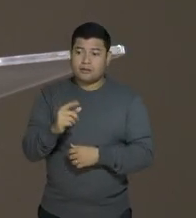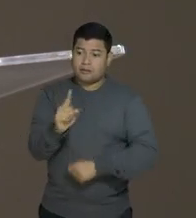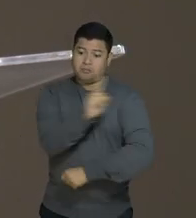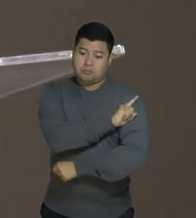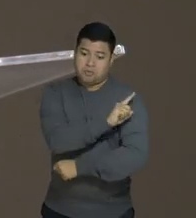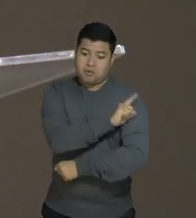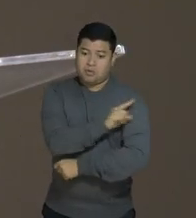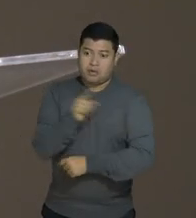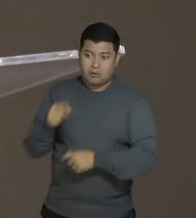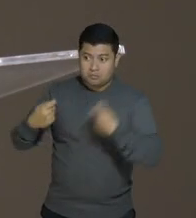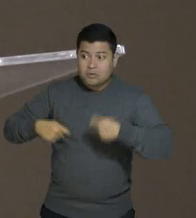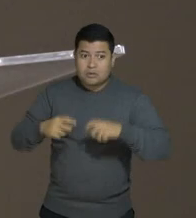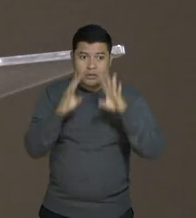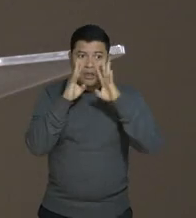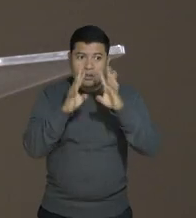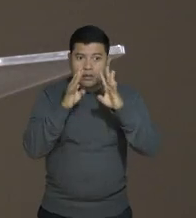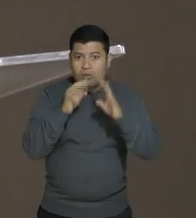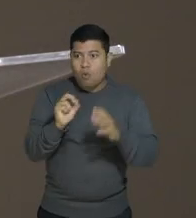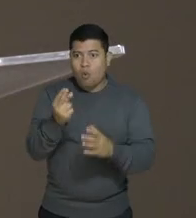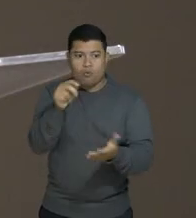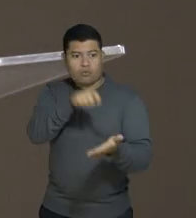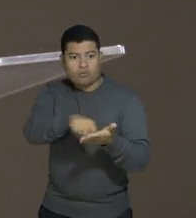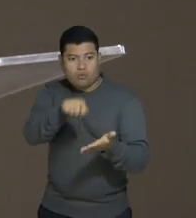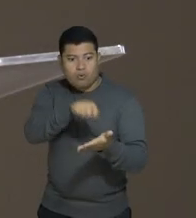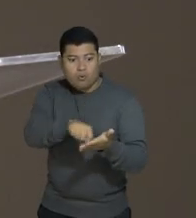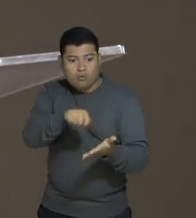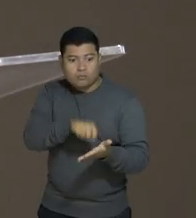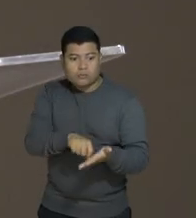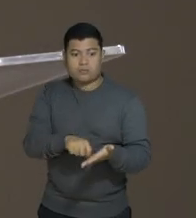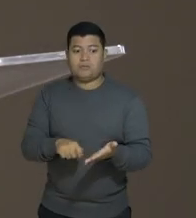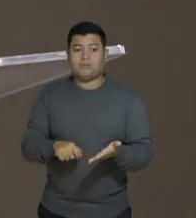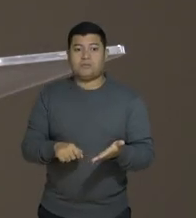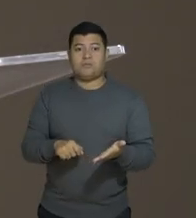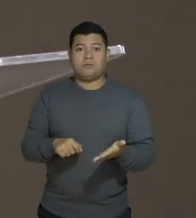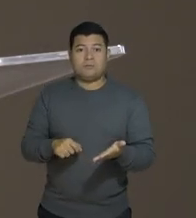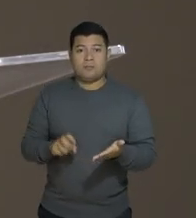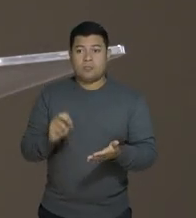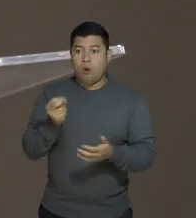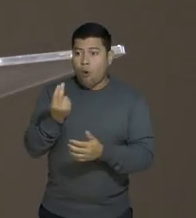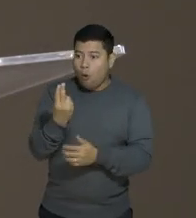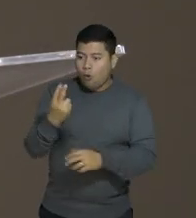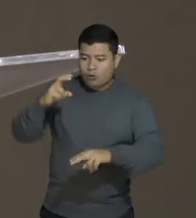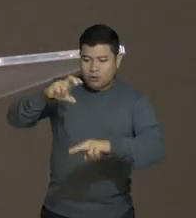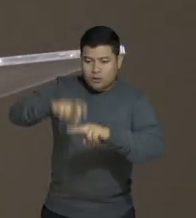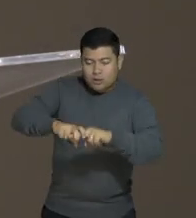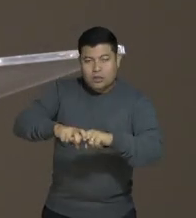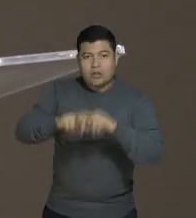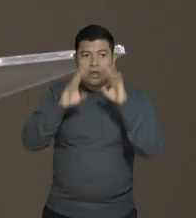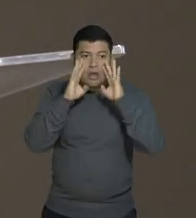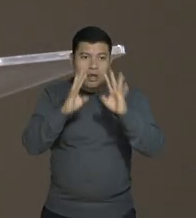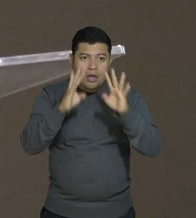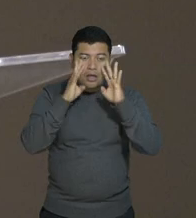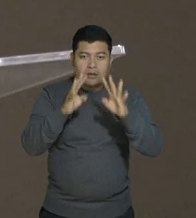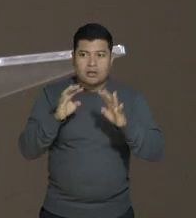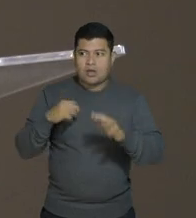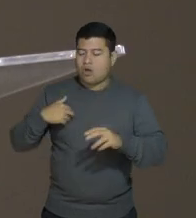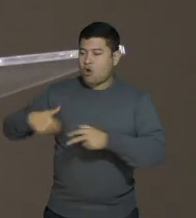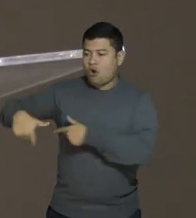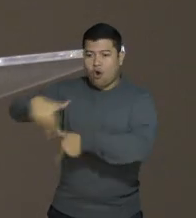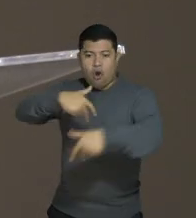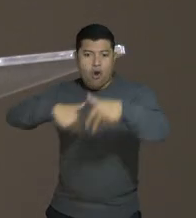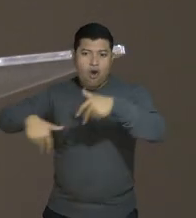atenção, ele vai ter que copiar do quadro, ele vai ter que ficar sentado, ele não vai poder ficar correndo no meio da sala de